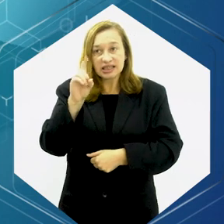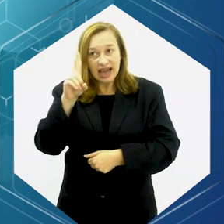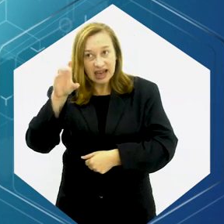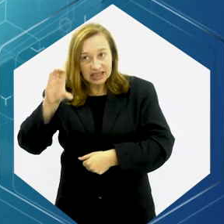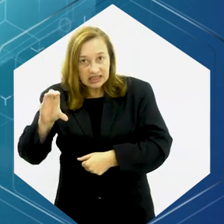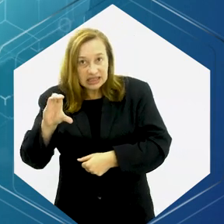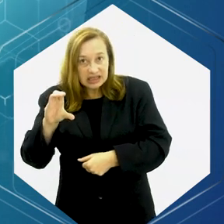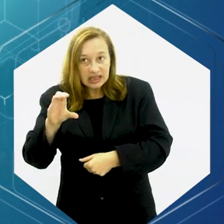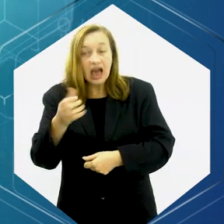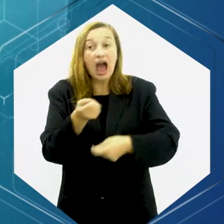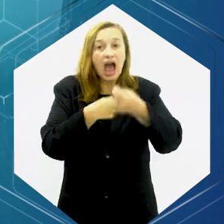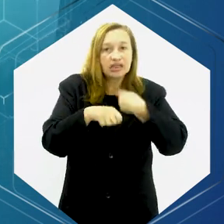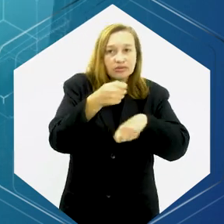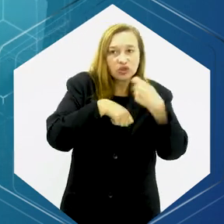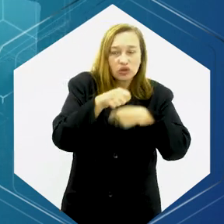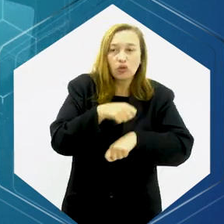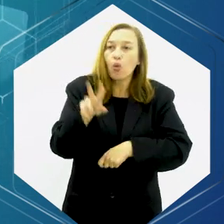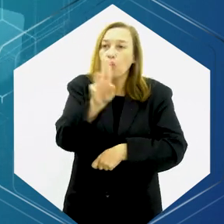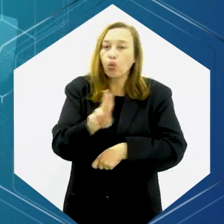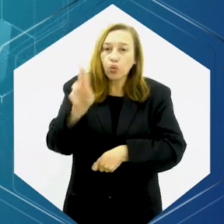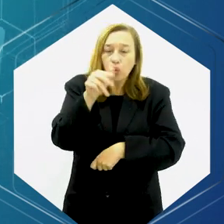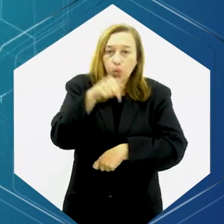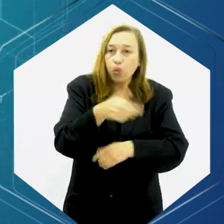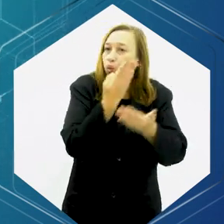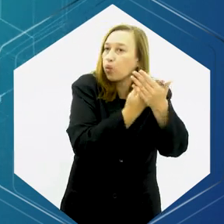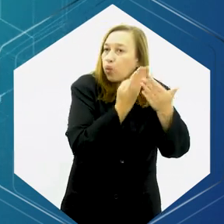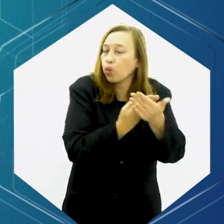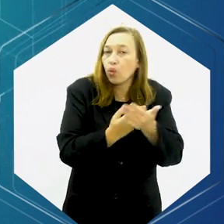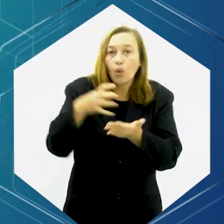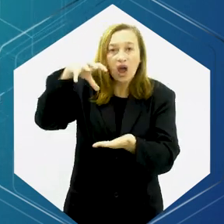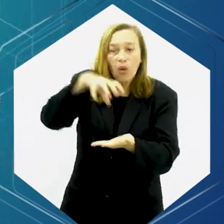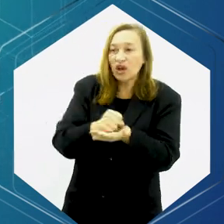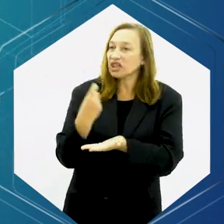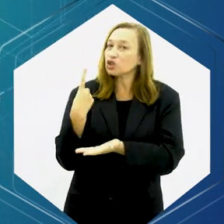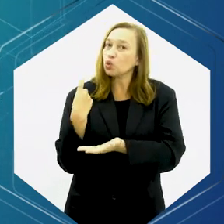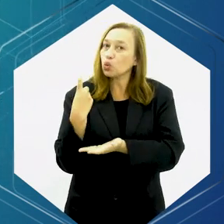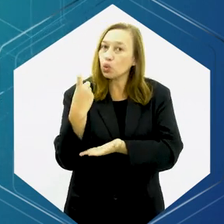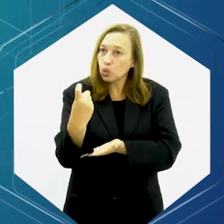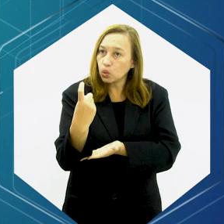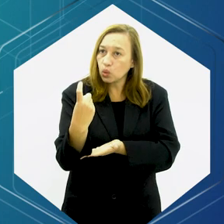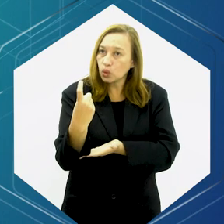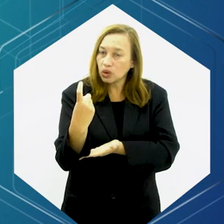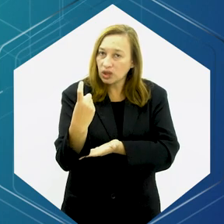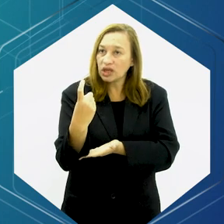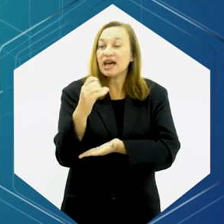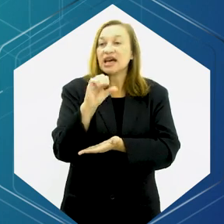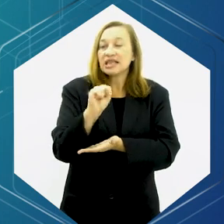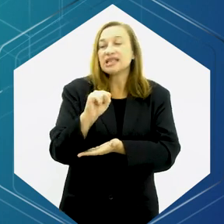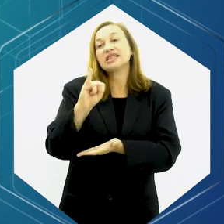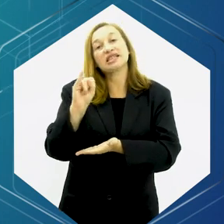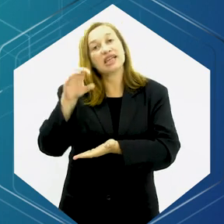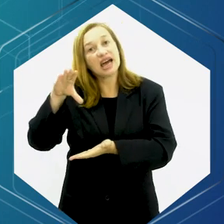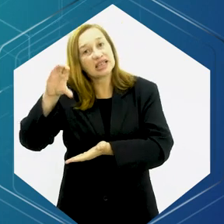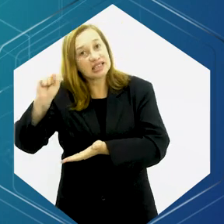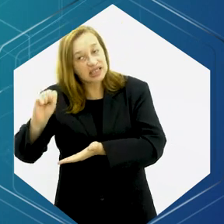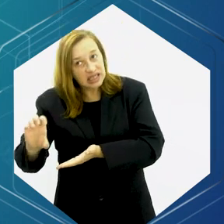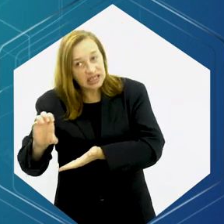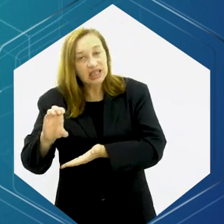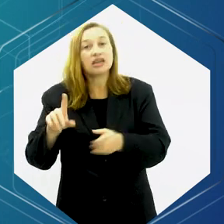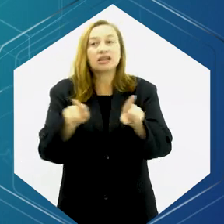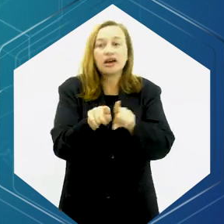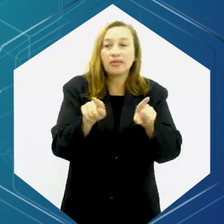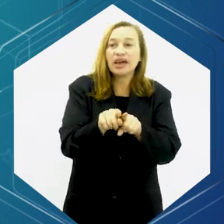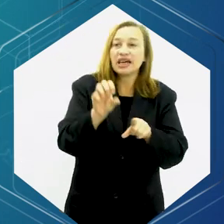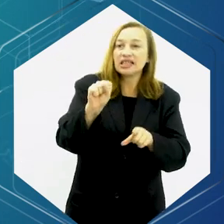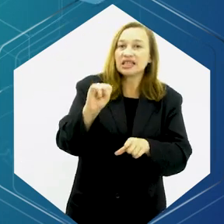administrativos como os que foram utilizados aqui no estudo que é o cadastro único eh o sinasc o sisvan que eu vou explicar um pouquinho